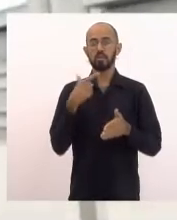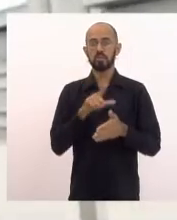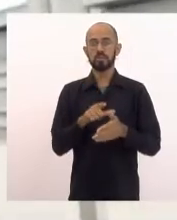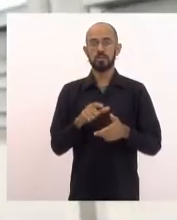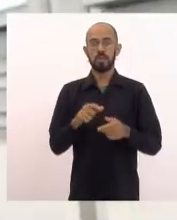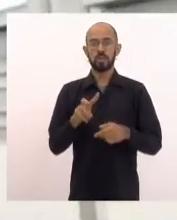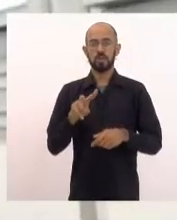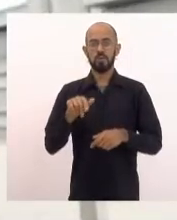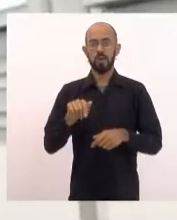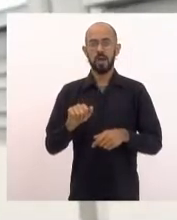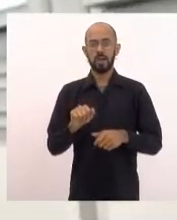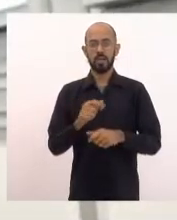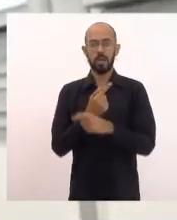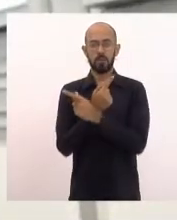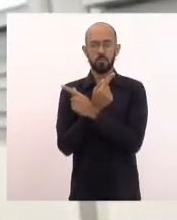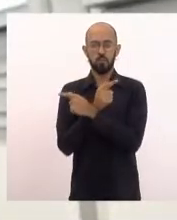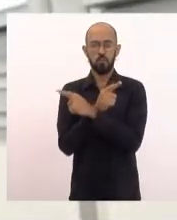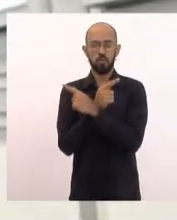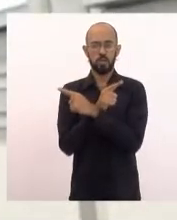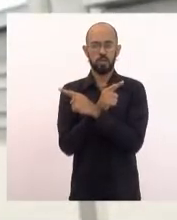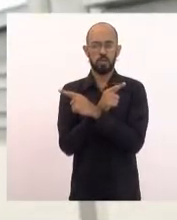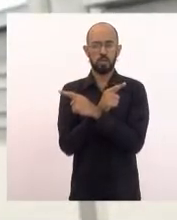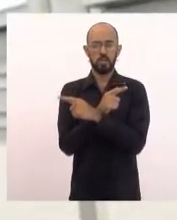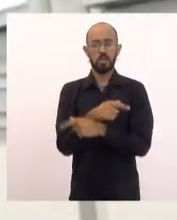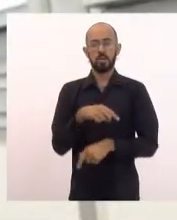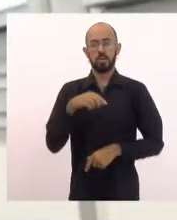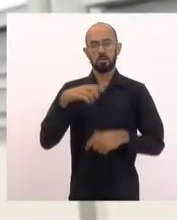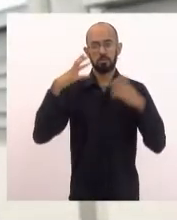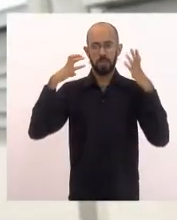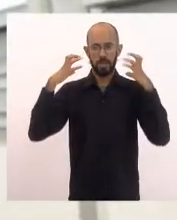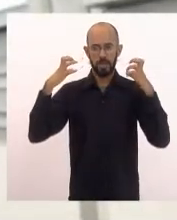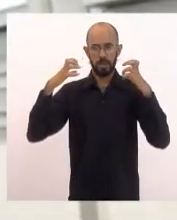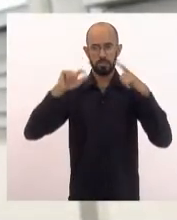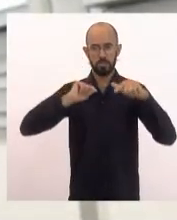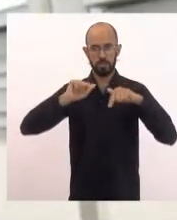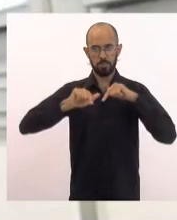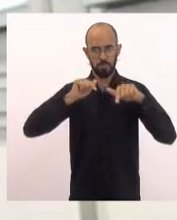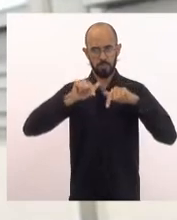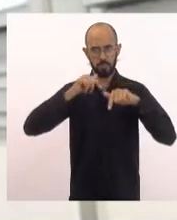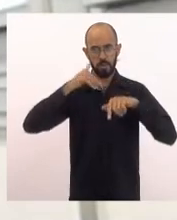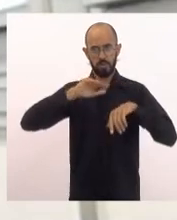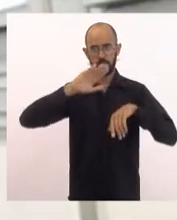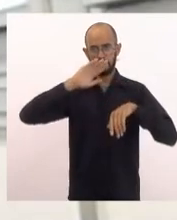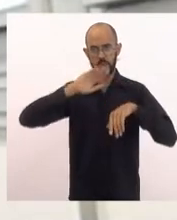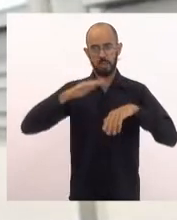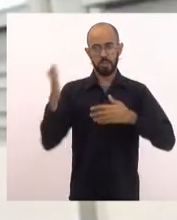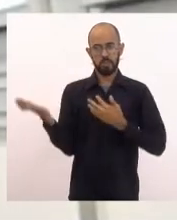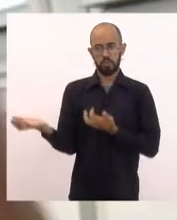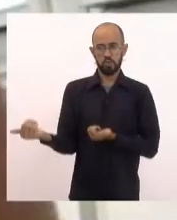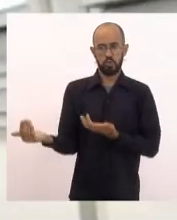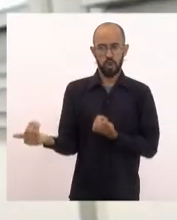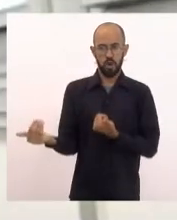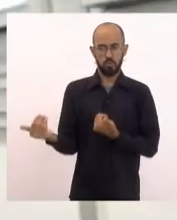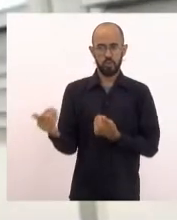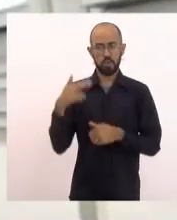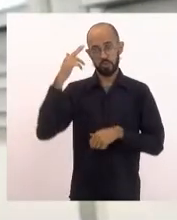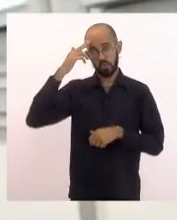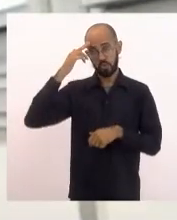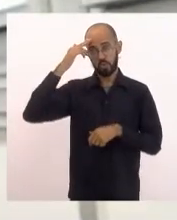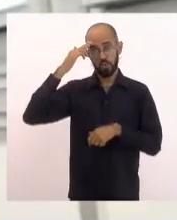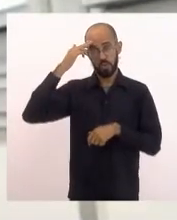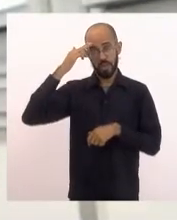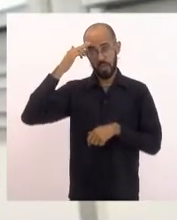cursar Ciências Sociais. Então, Marielle, uma trabalhadora, uma mãe, uma jovem que também sonhava com esse espaço,